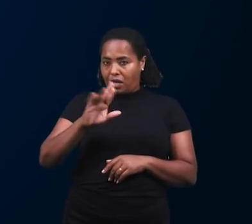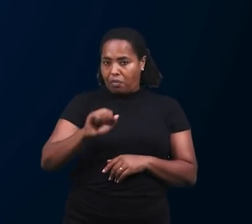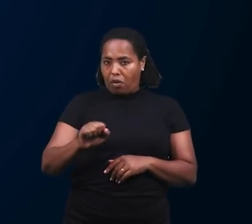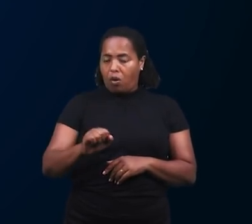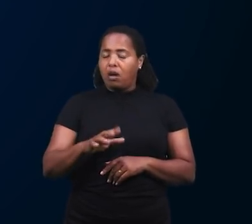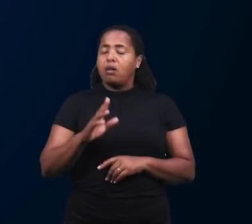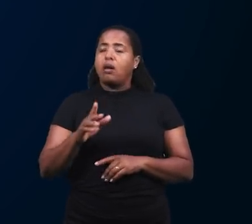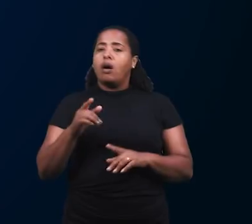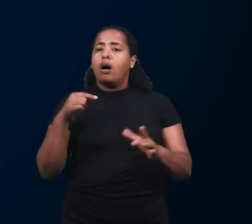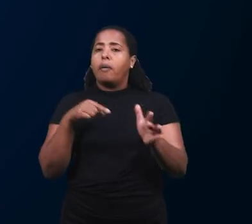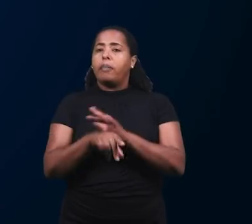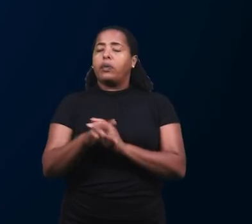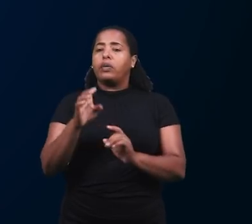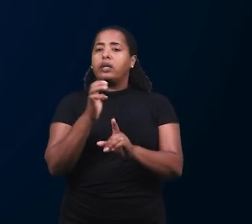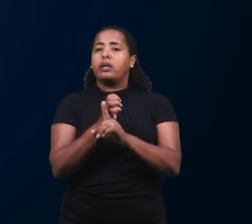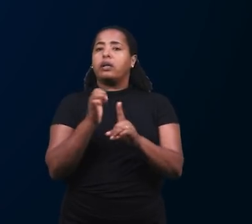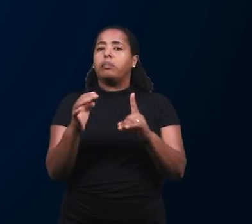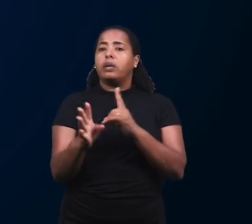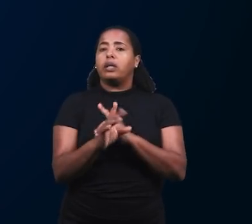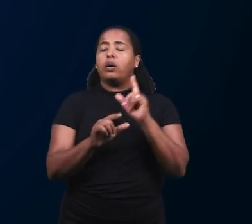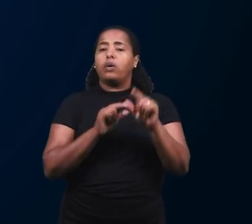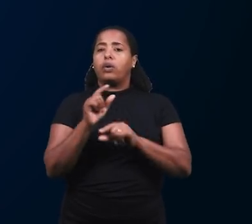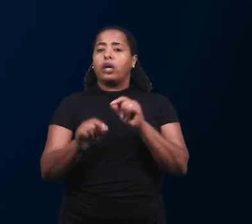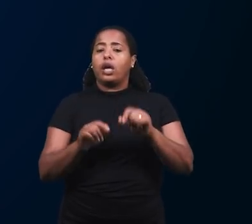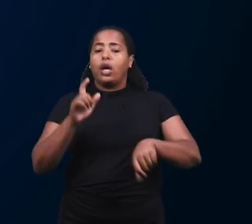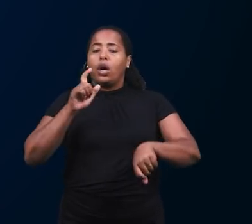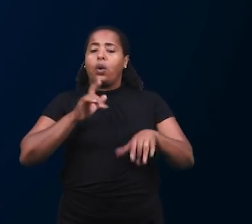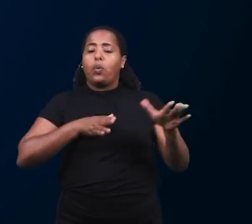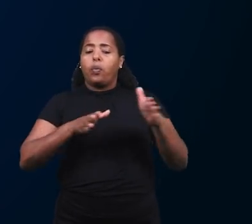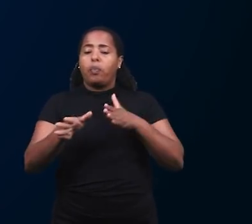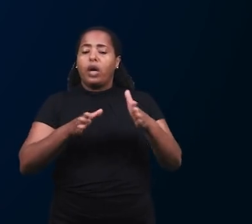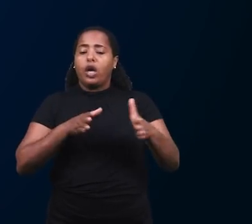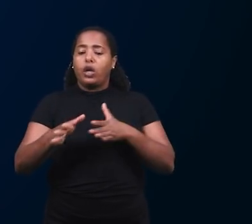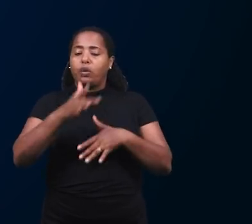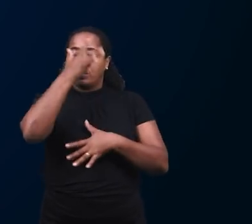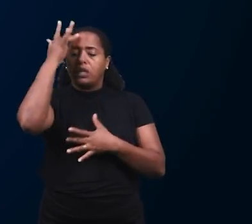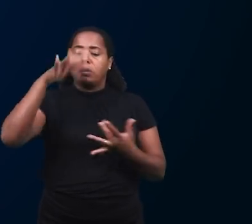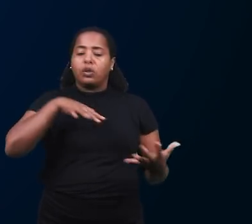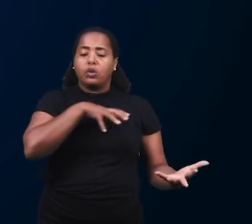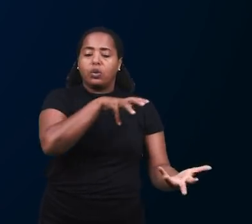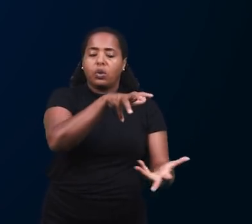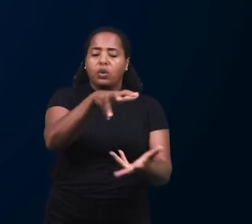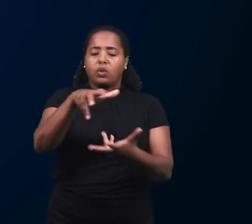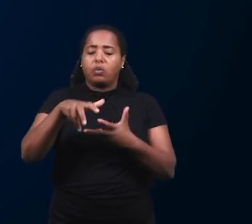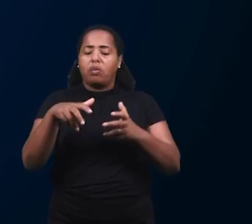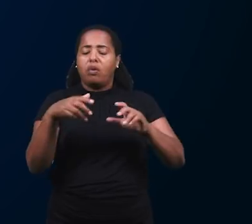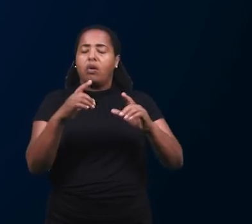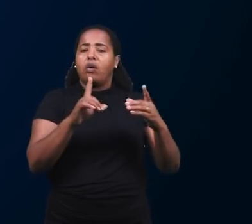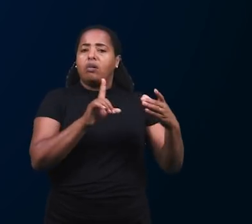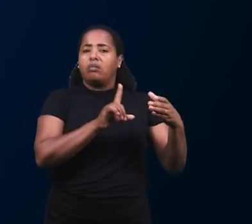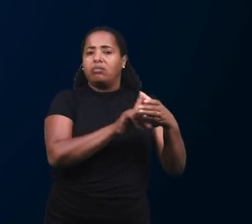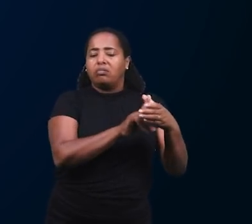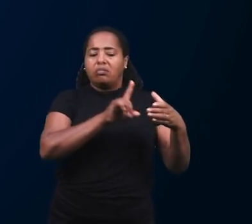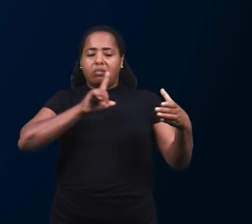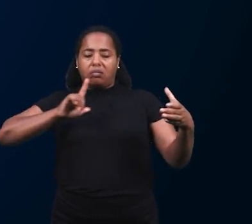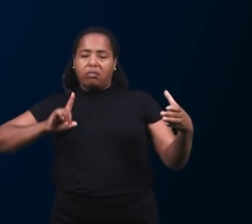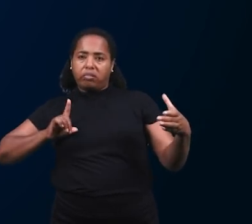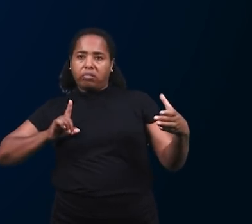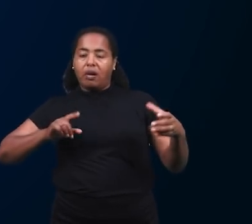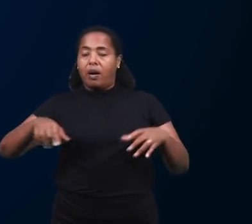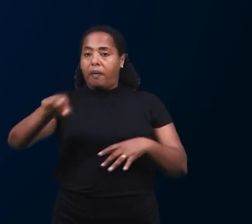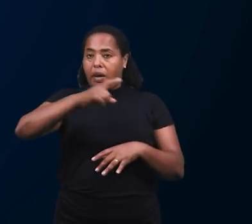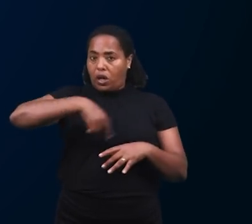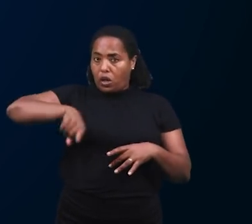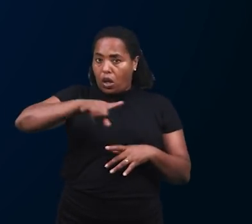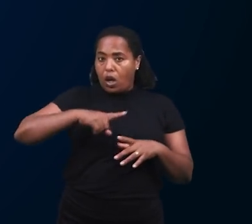que a experiência dela com as perguntas de EBD é que nessa altura, onde o mundo vive um